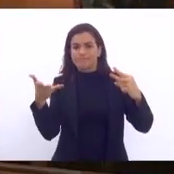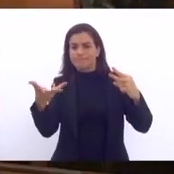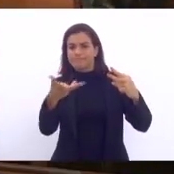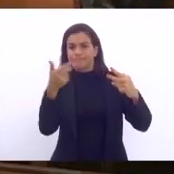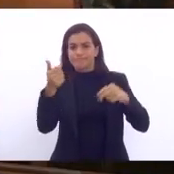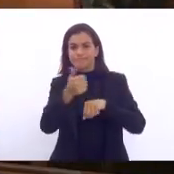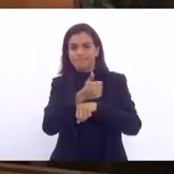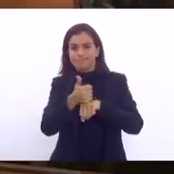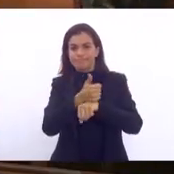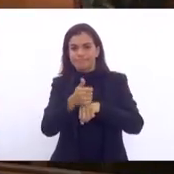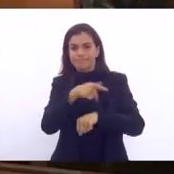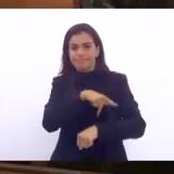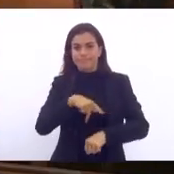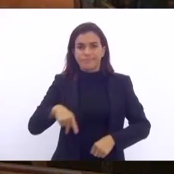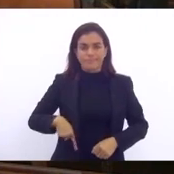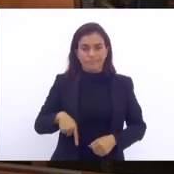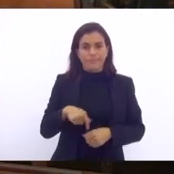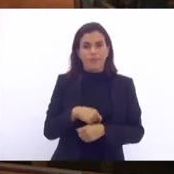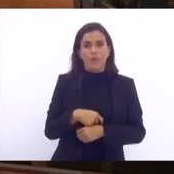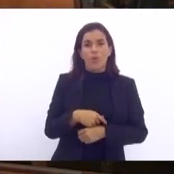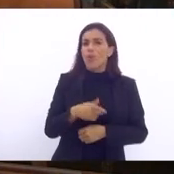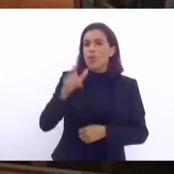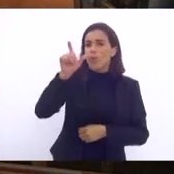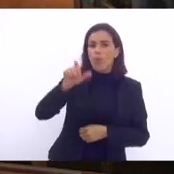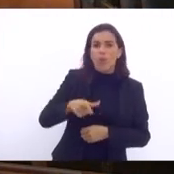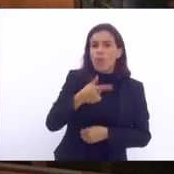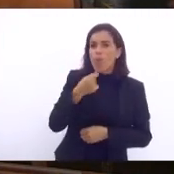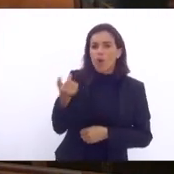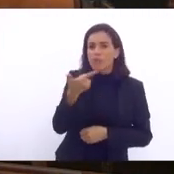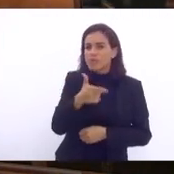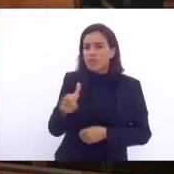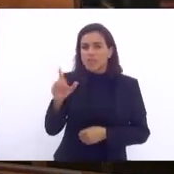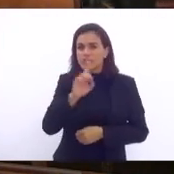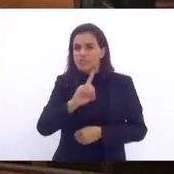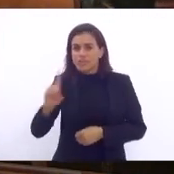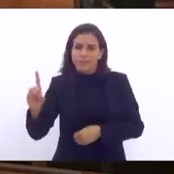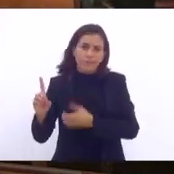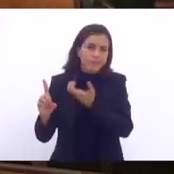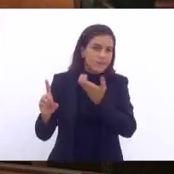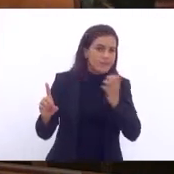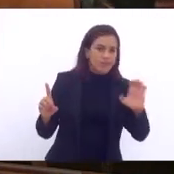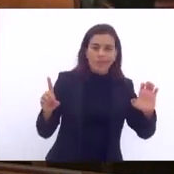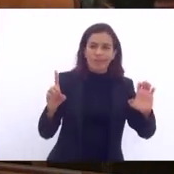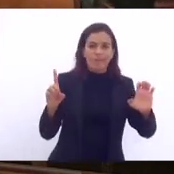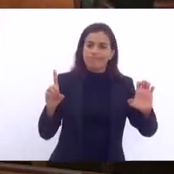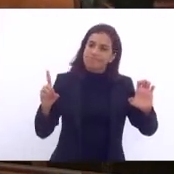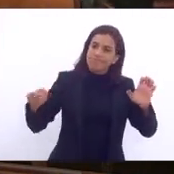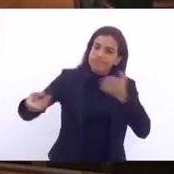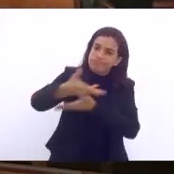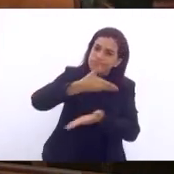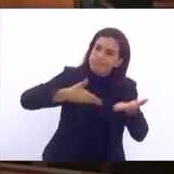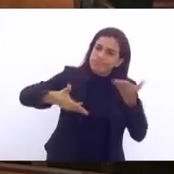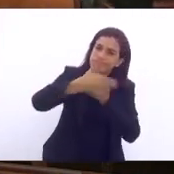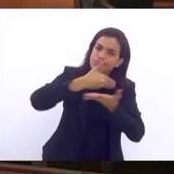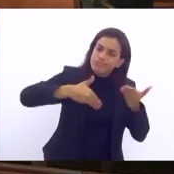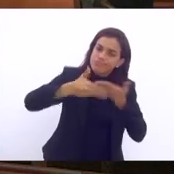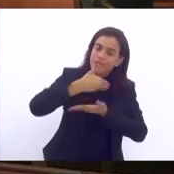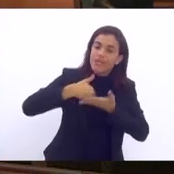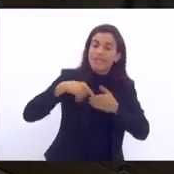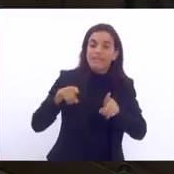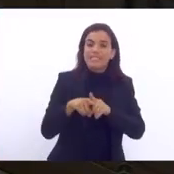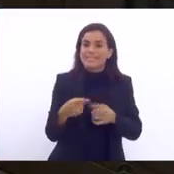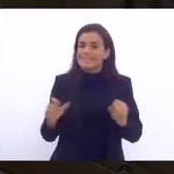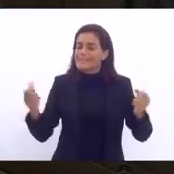cara que não tem direita, não tem esquerda, dialogando. E a gente, com os nossos ânimos, a flor da pele, acaba aprendendo muito com